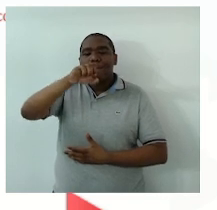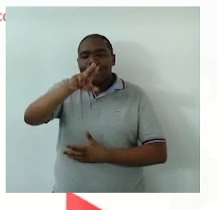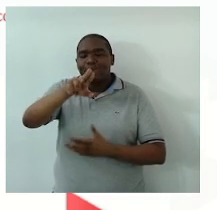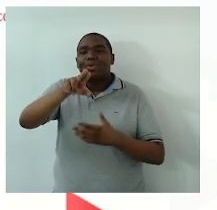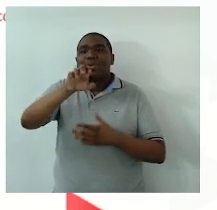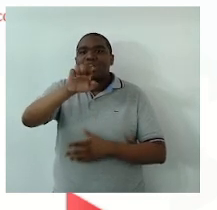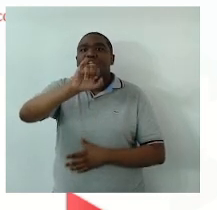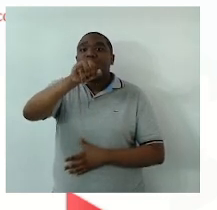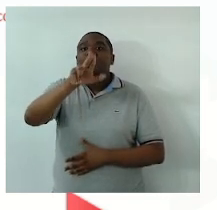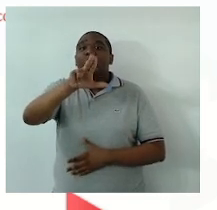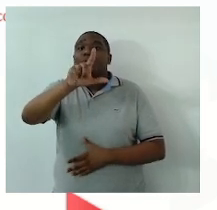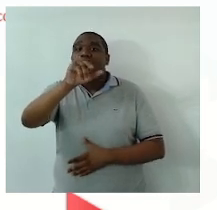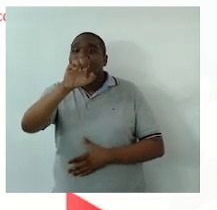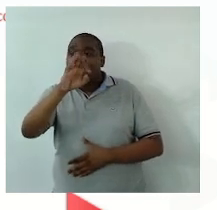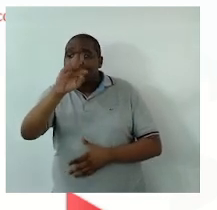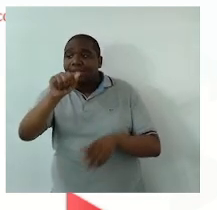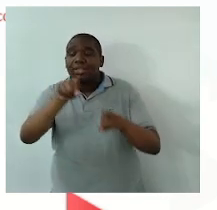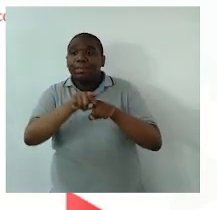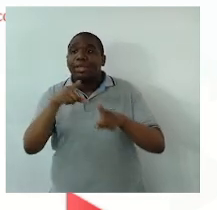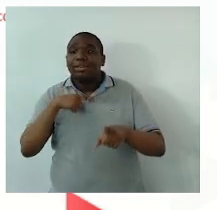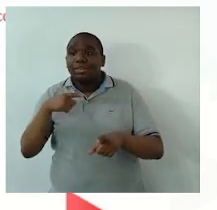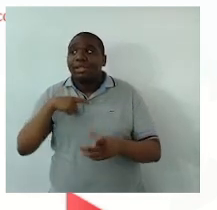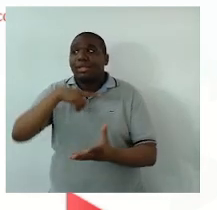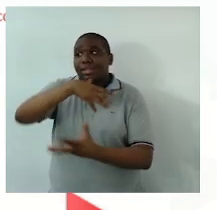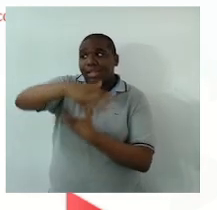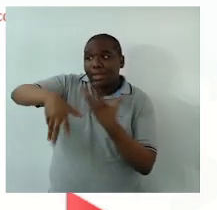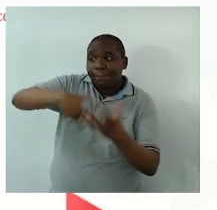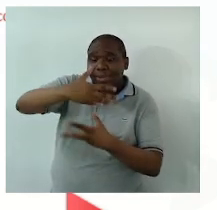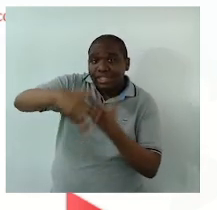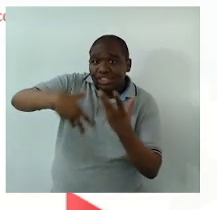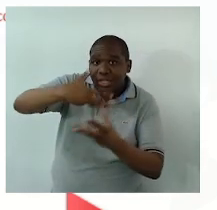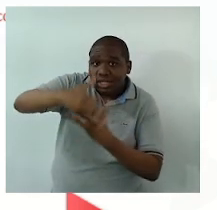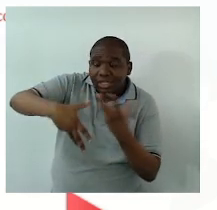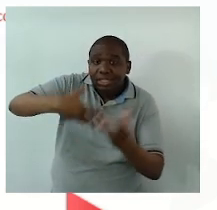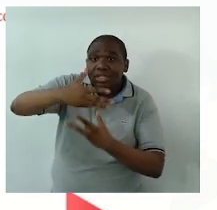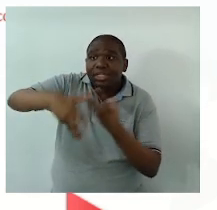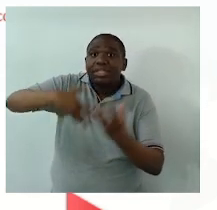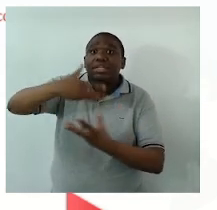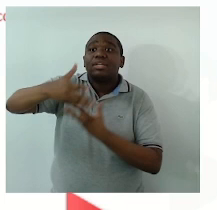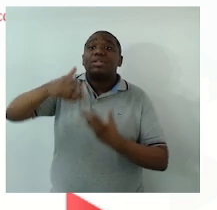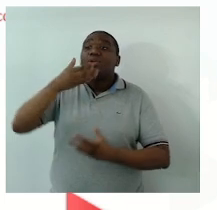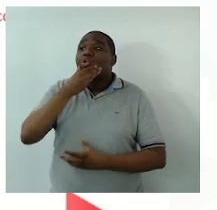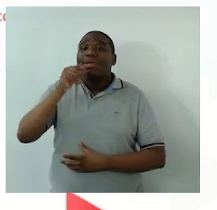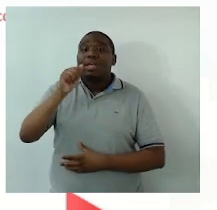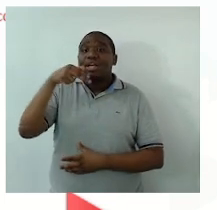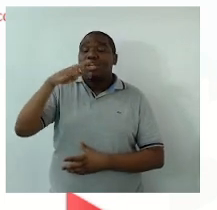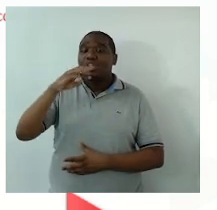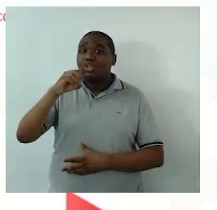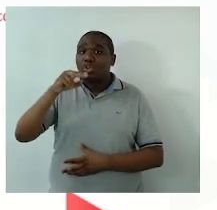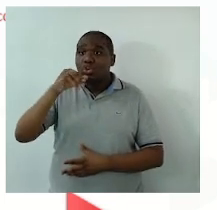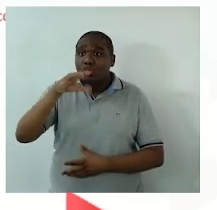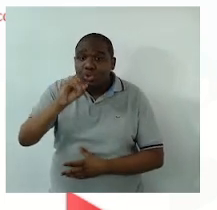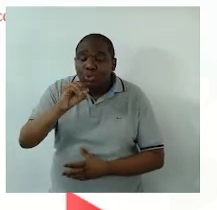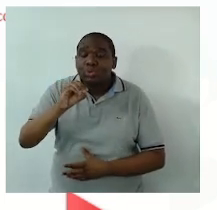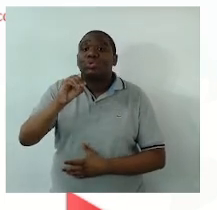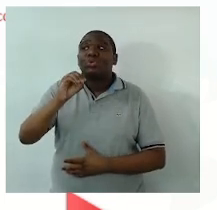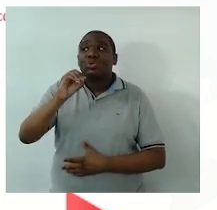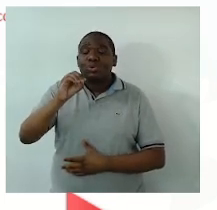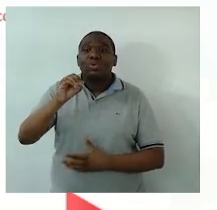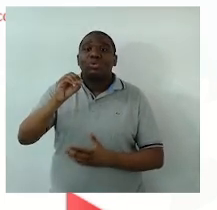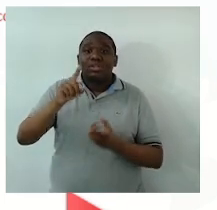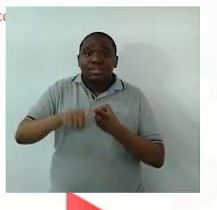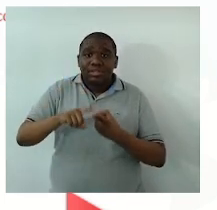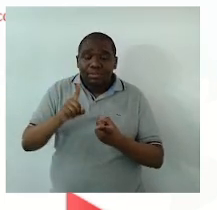Tempestade, que é o da tragédia dele. Júlio César, Antônio e Cleópatra, Hamlet,